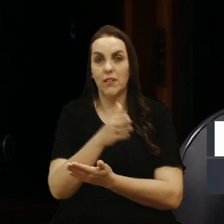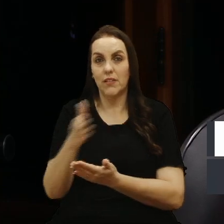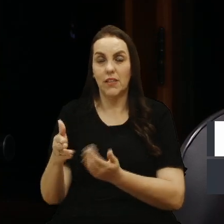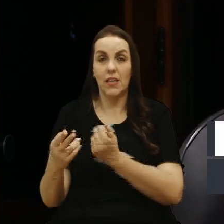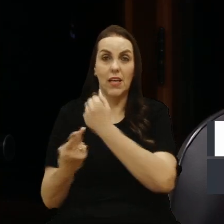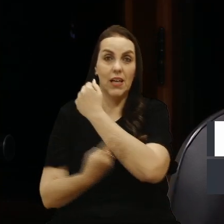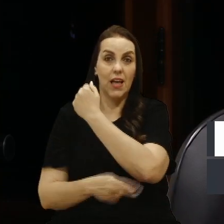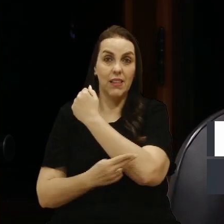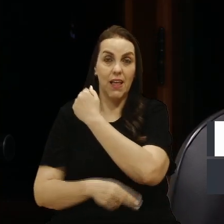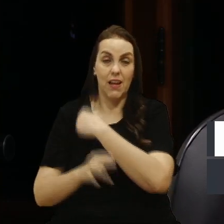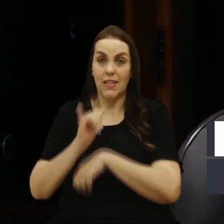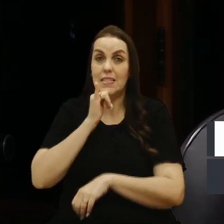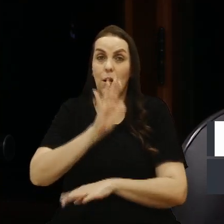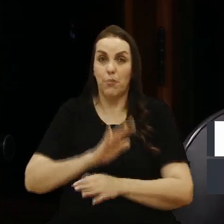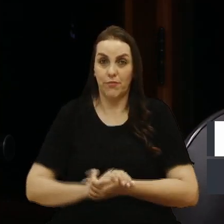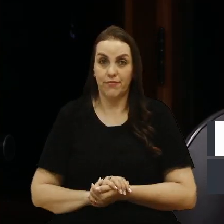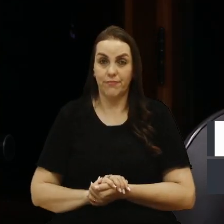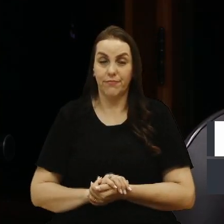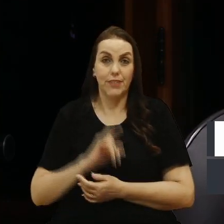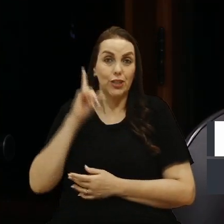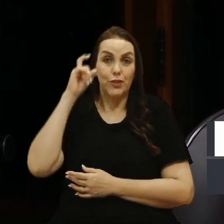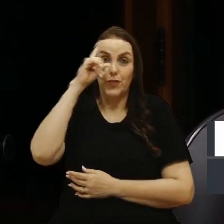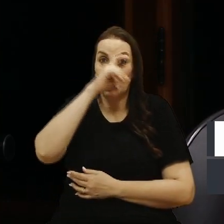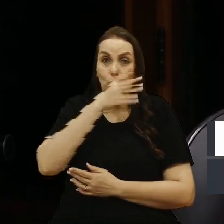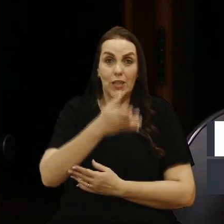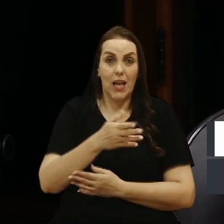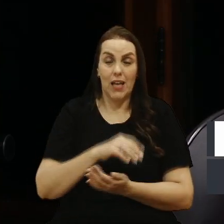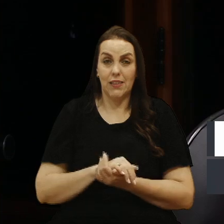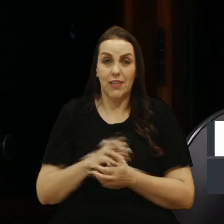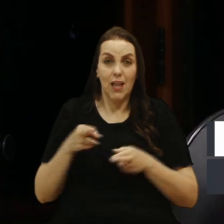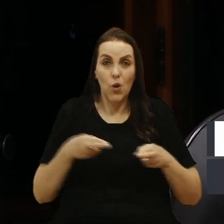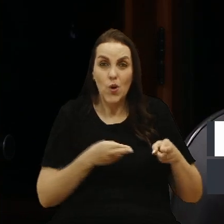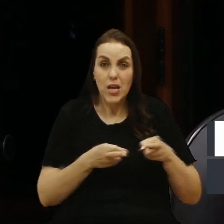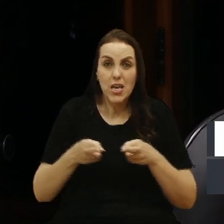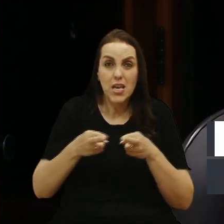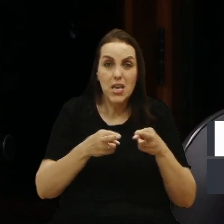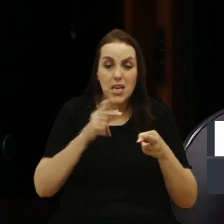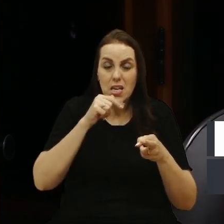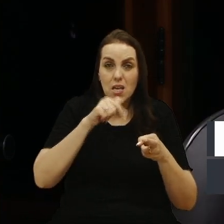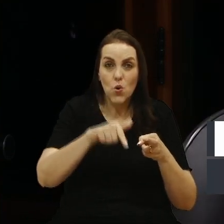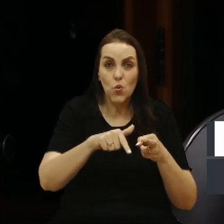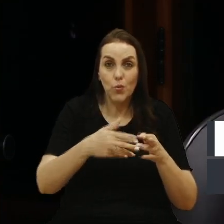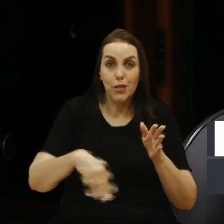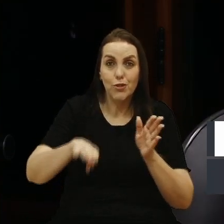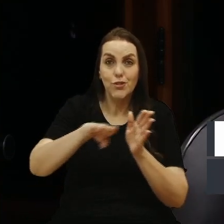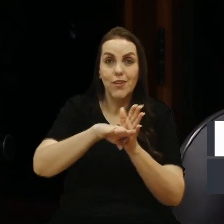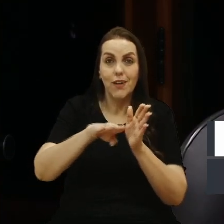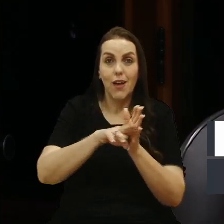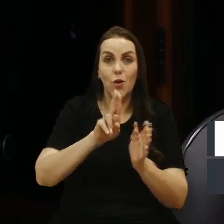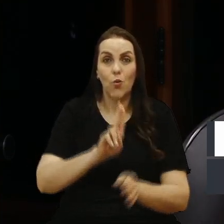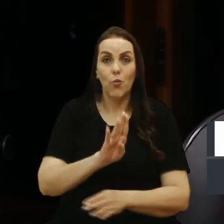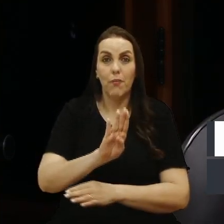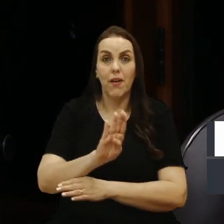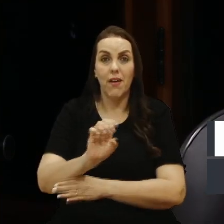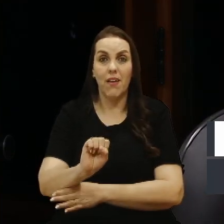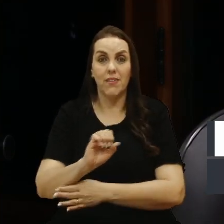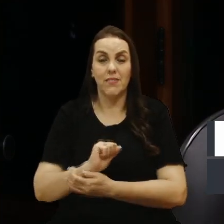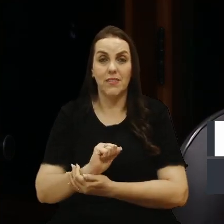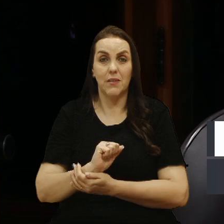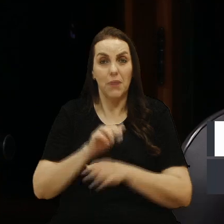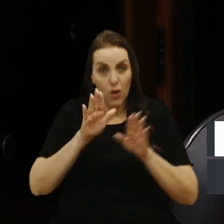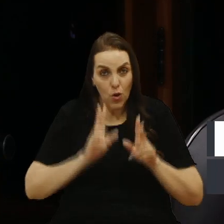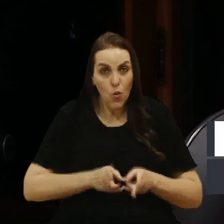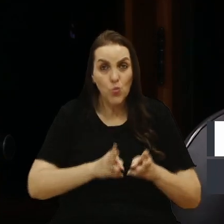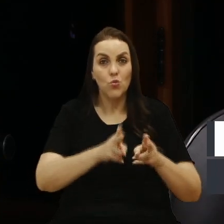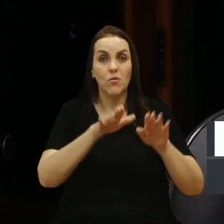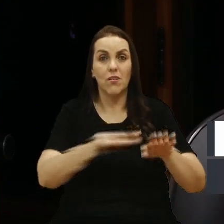por exemplo, a dificuldade de quem está lá no arrebalde do rio para chegar na UBS, para que permaneça na colônia e